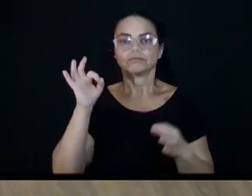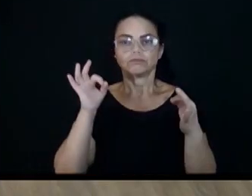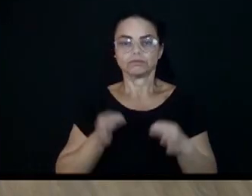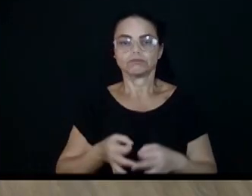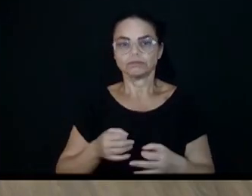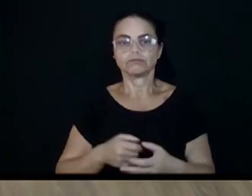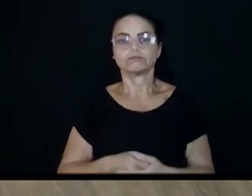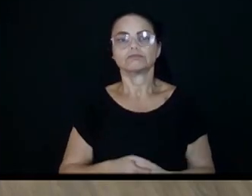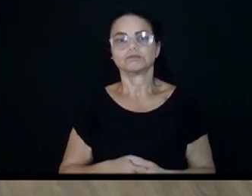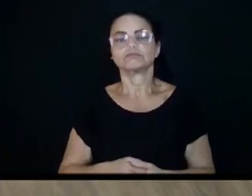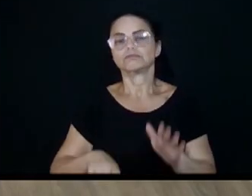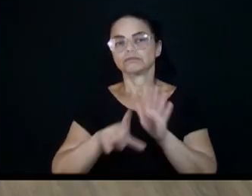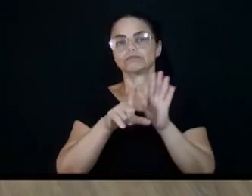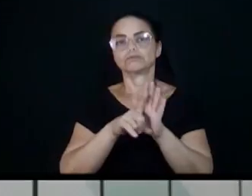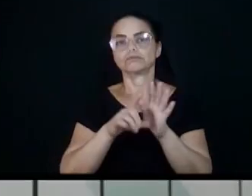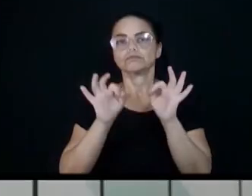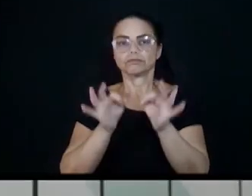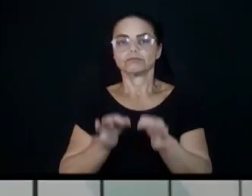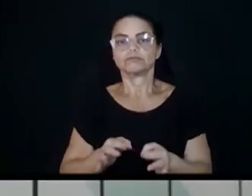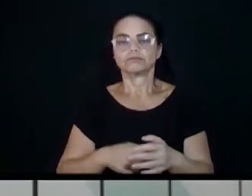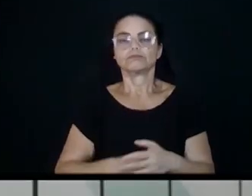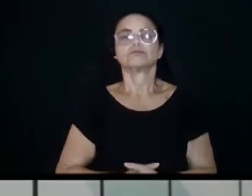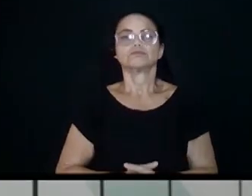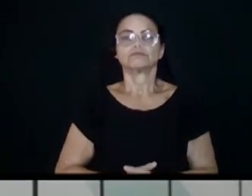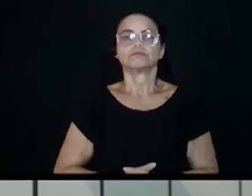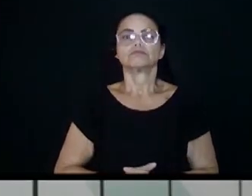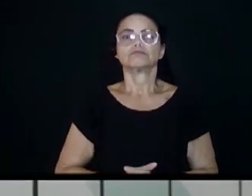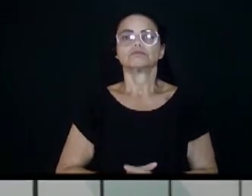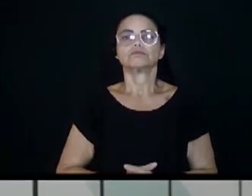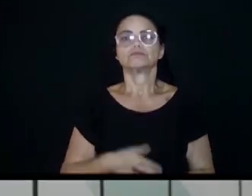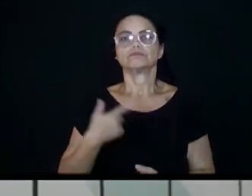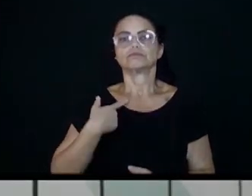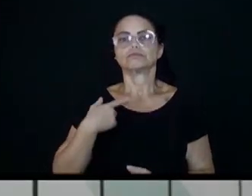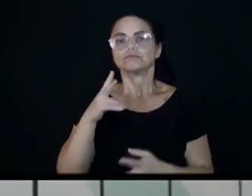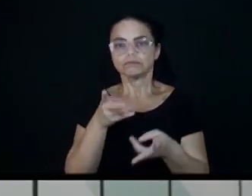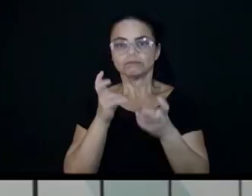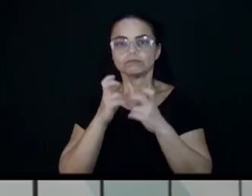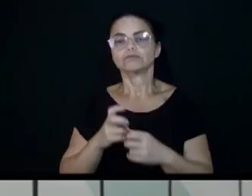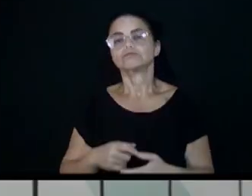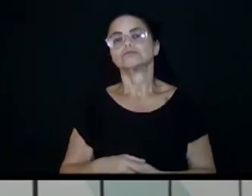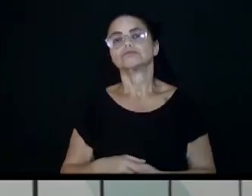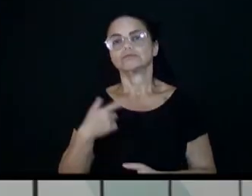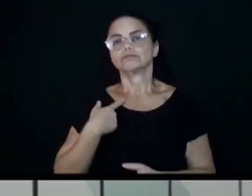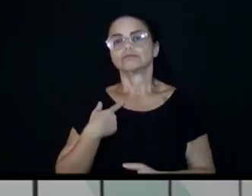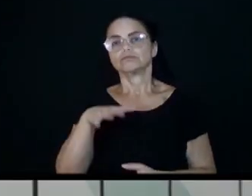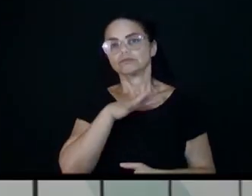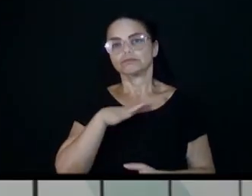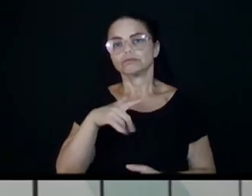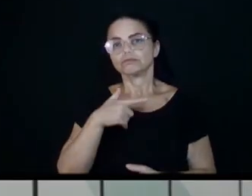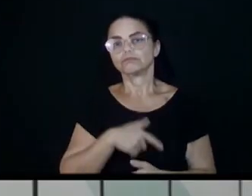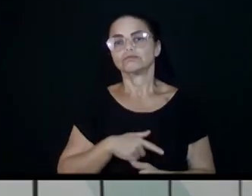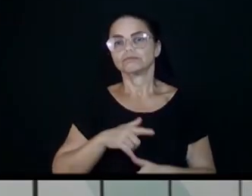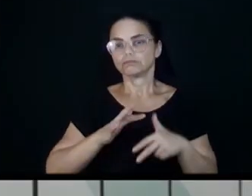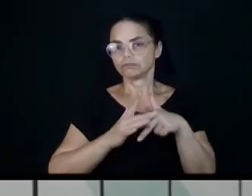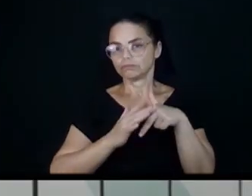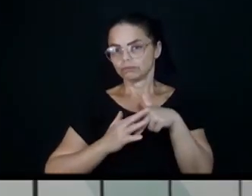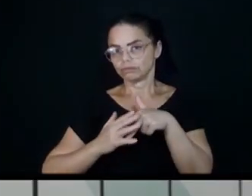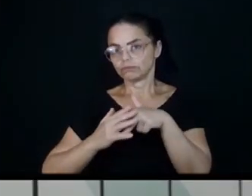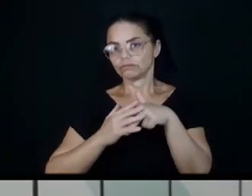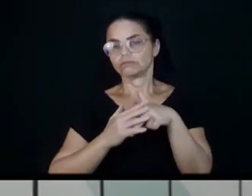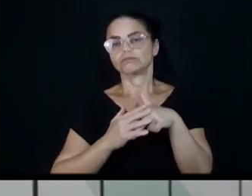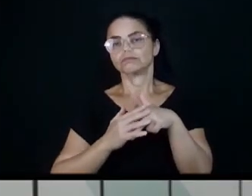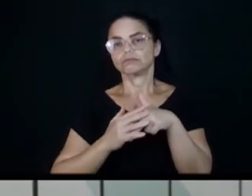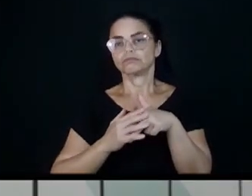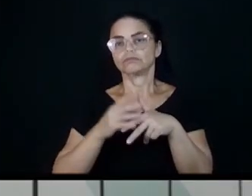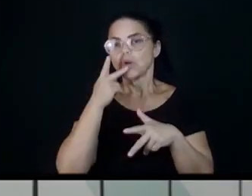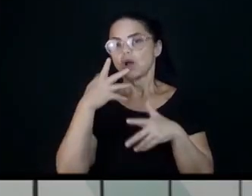vem justamente para isso, né? Para ter um outro olhar aí diante desse cenário. Muitos pacientes, como já foi mencionado, eles